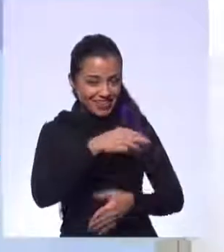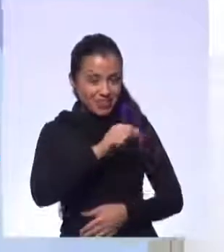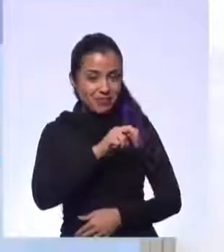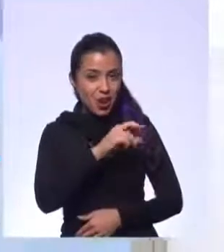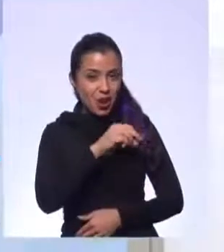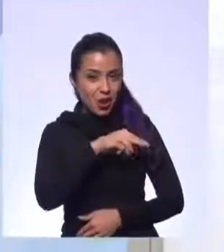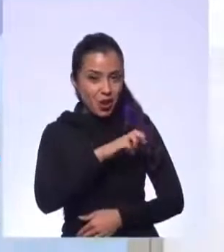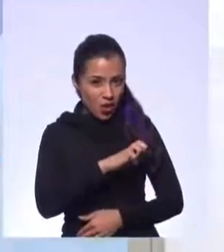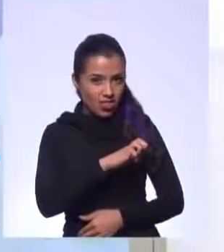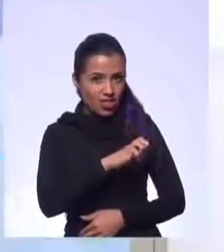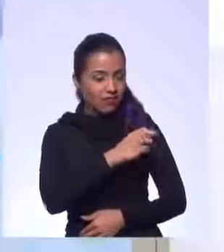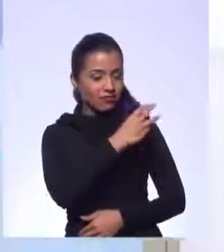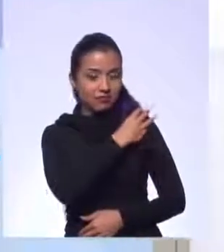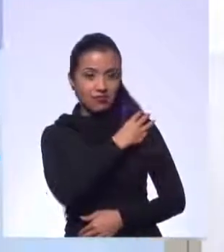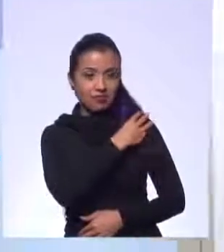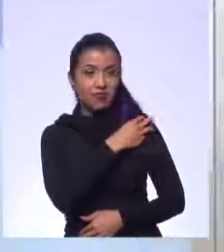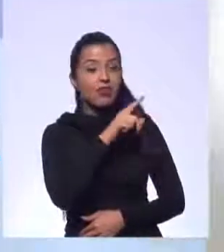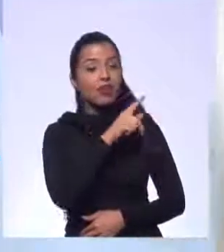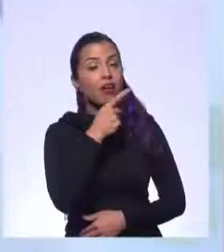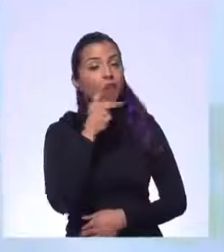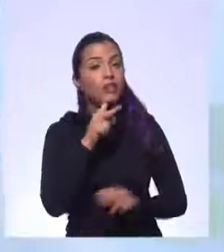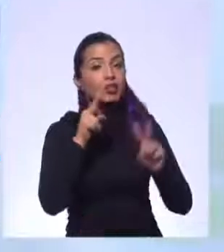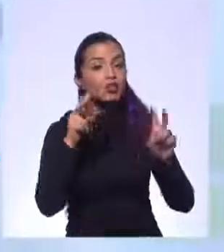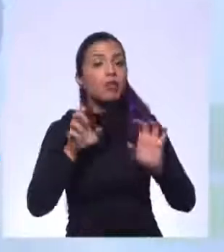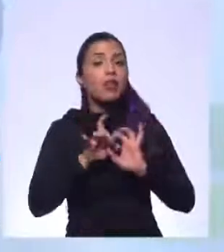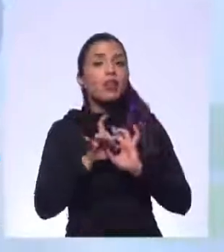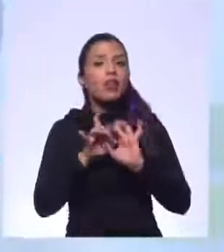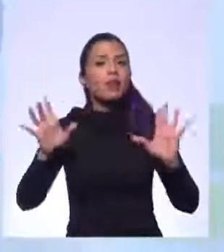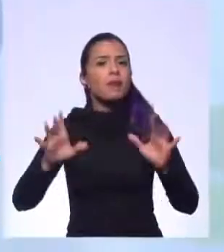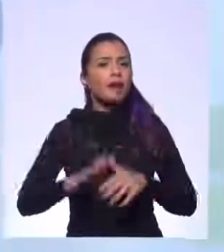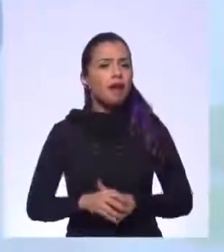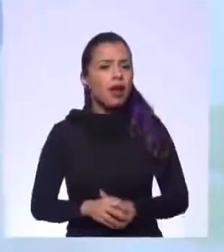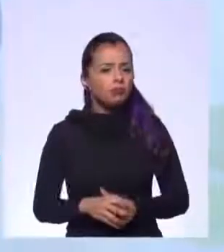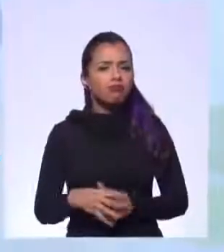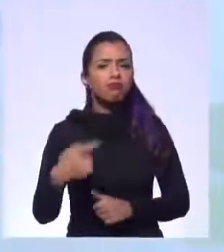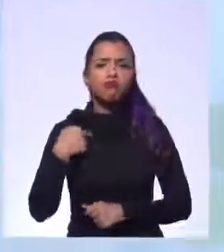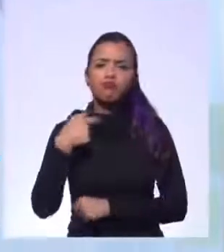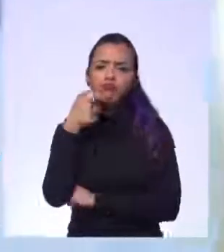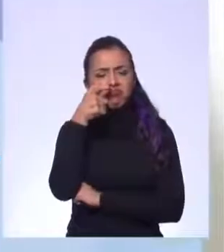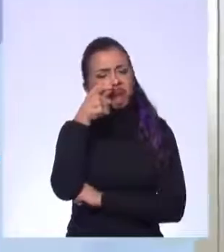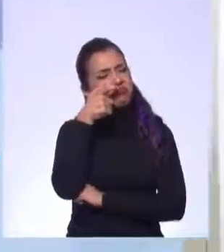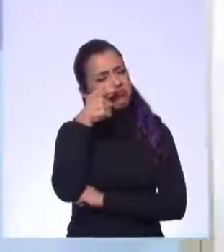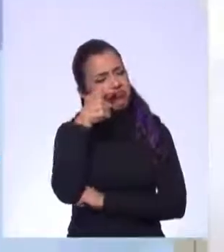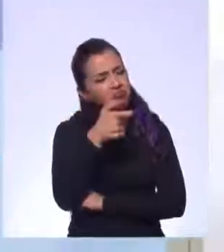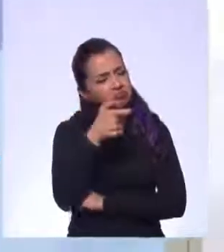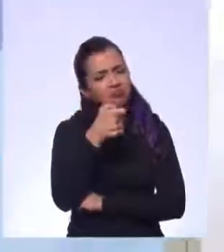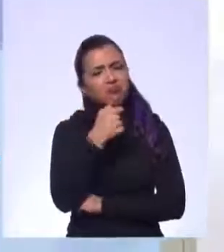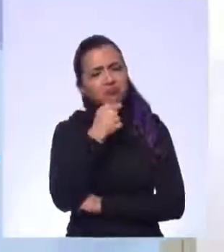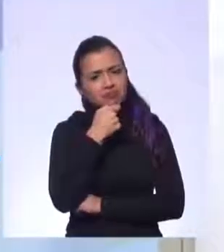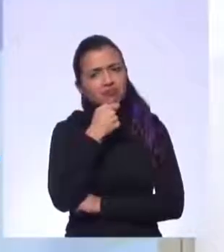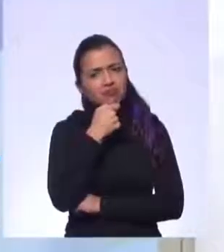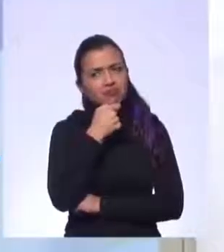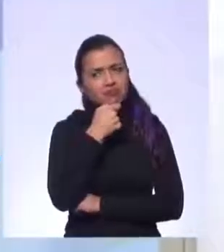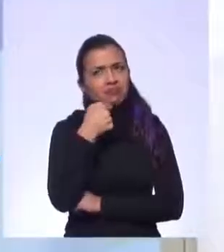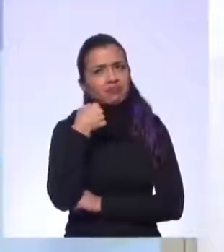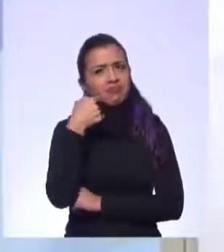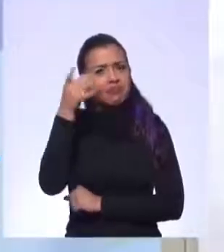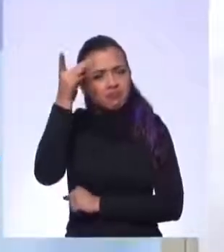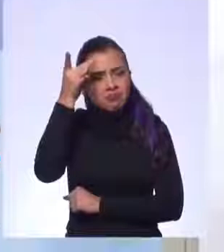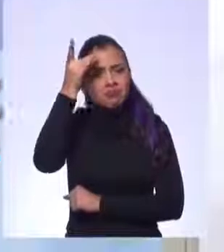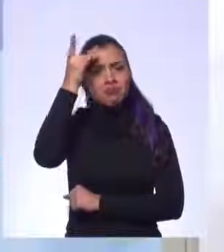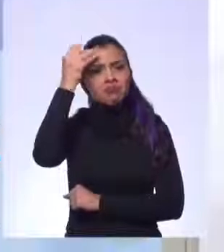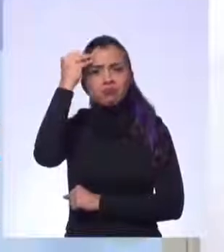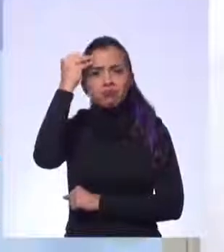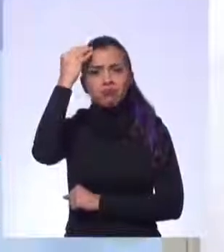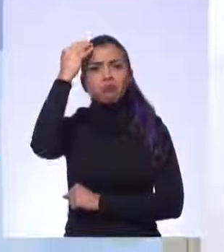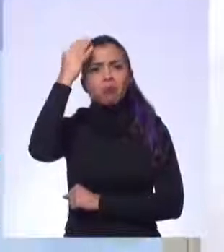série do ensino médio. Ele estava falando sobre liberdade. Eu achei uma aula bem interessante e eu trouxe aquela aula para